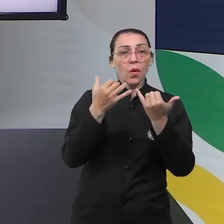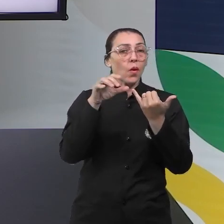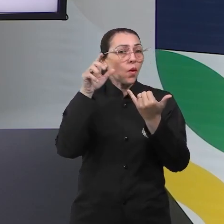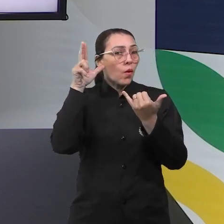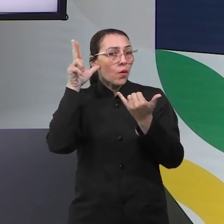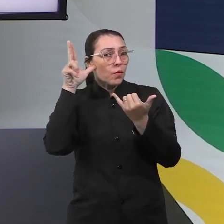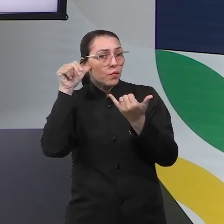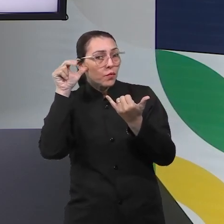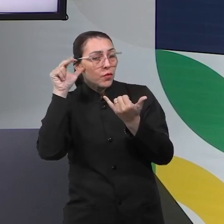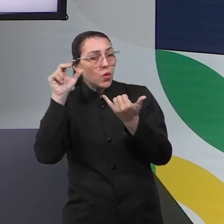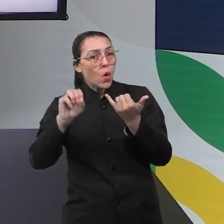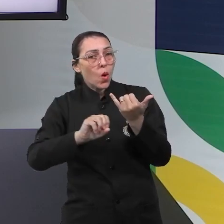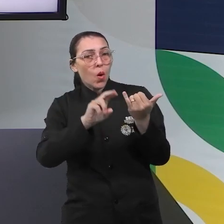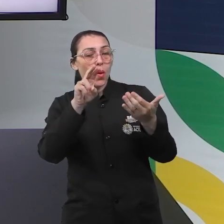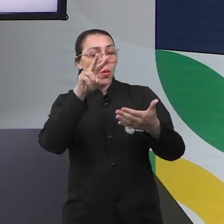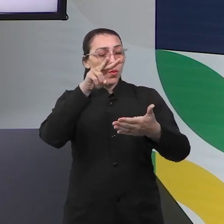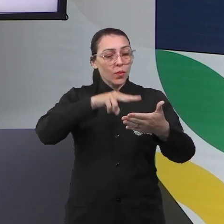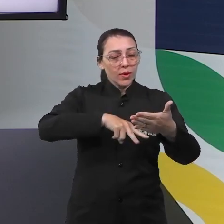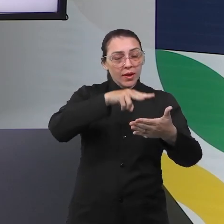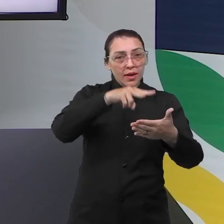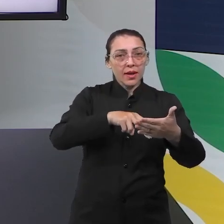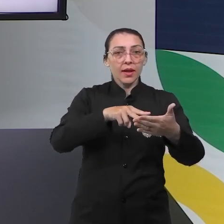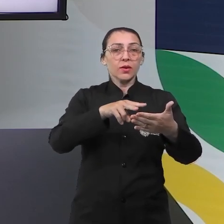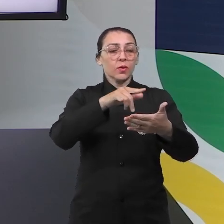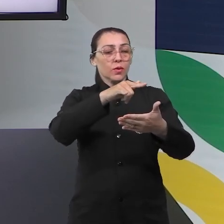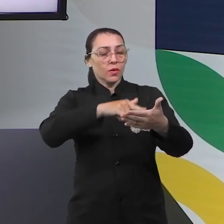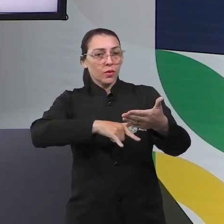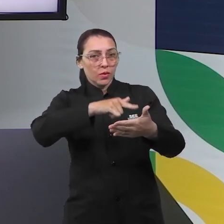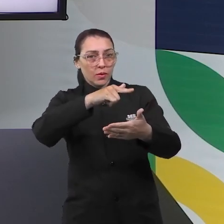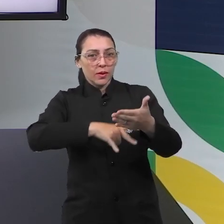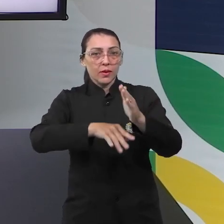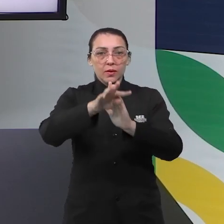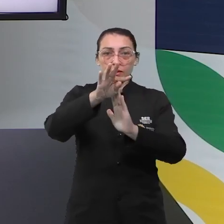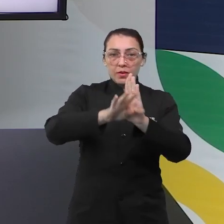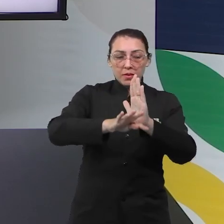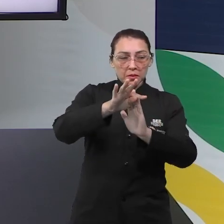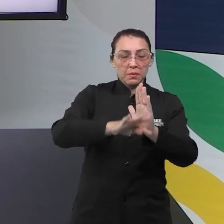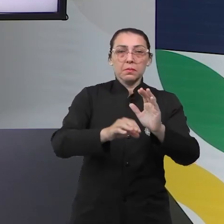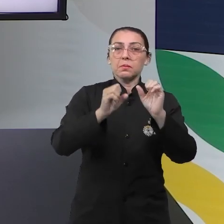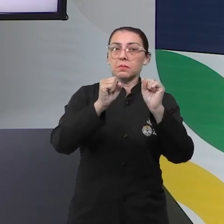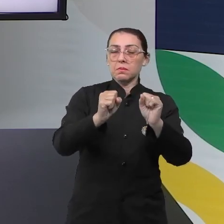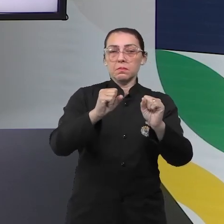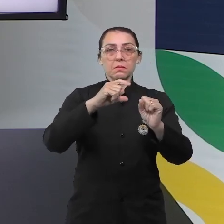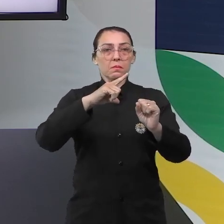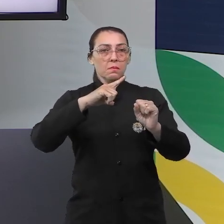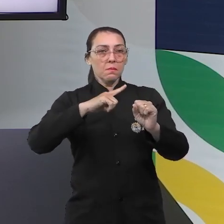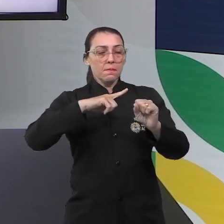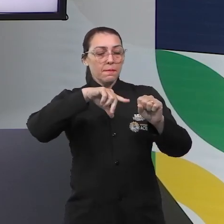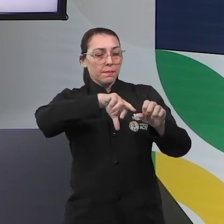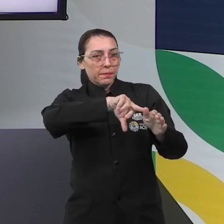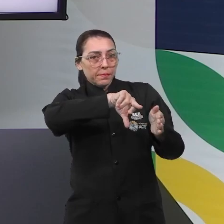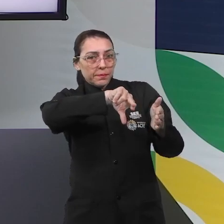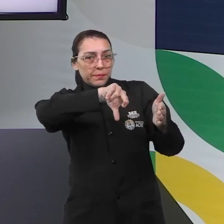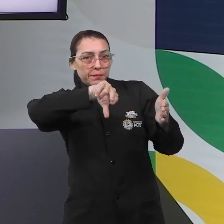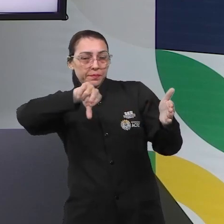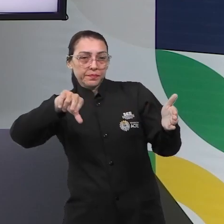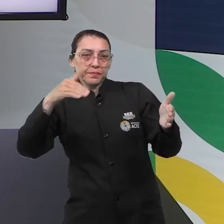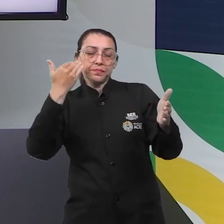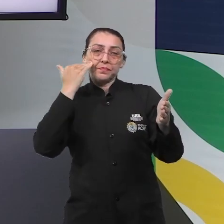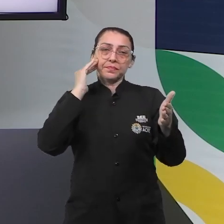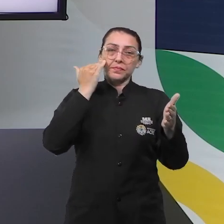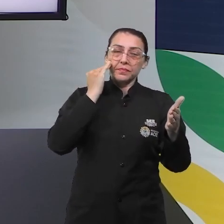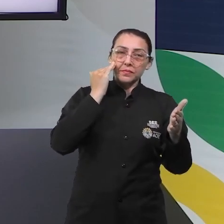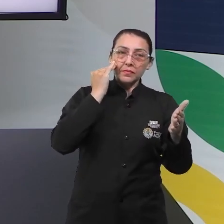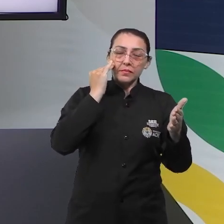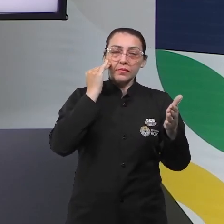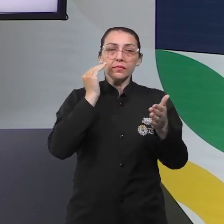ouvindo ou lendo algum documento, algum texto, ela pode ter várias interpretações.